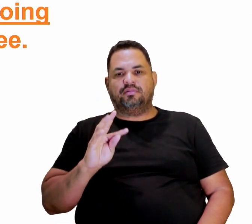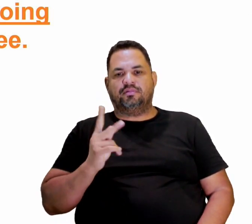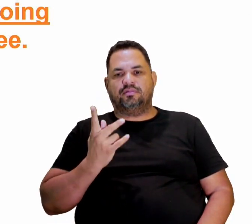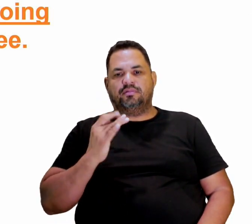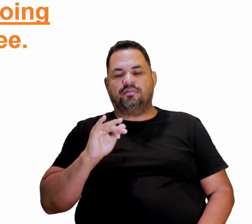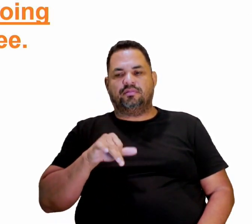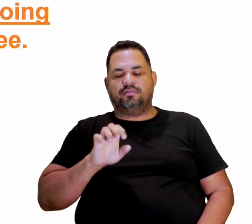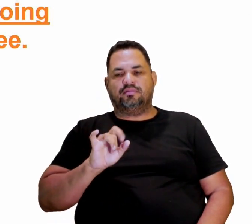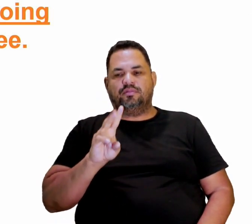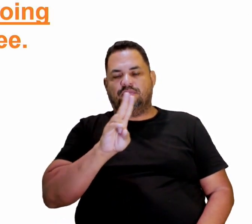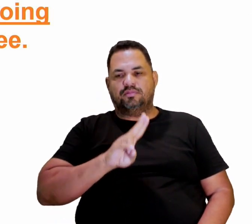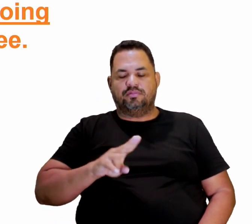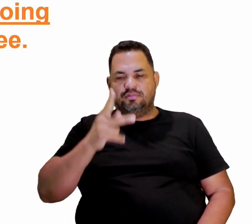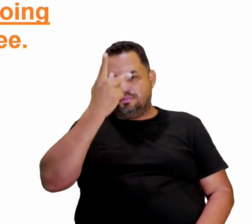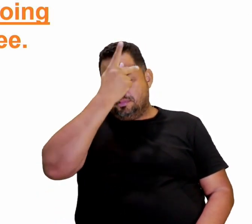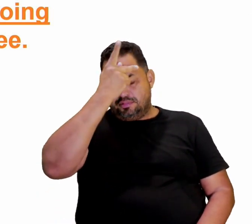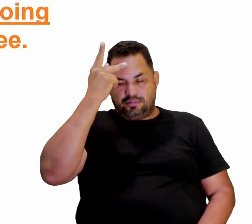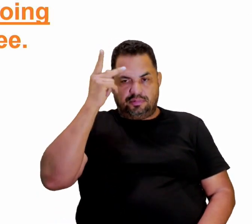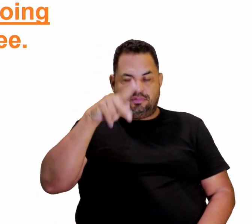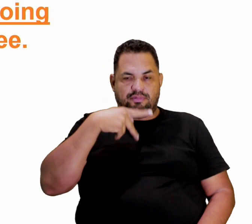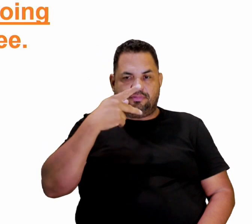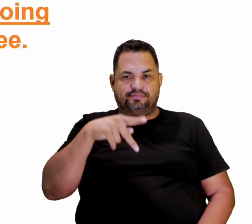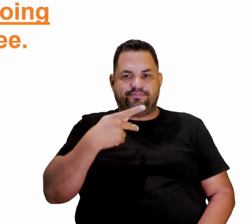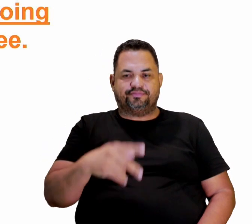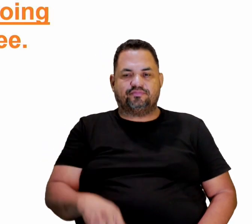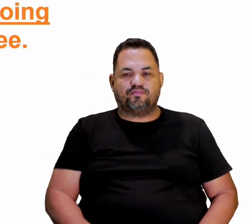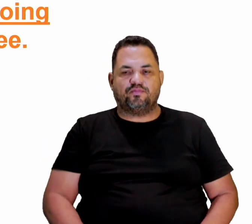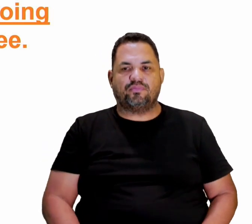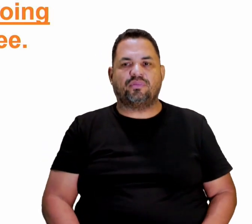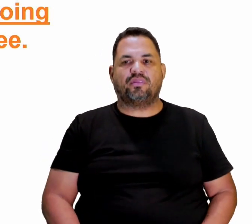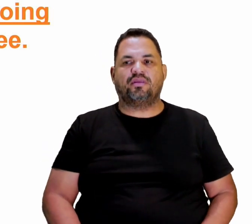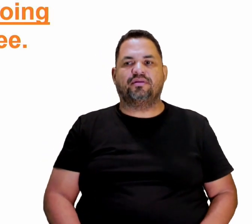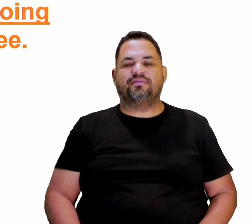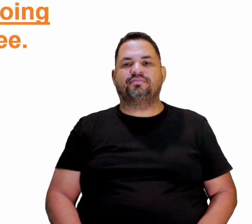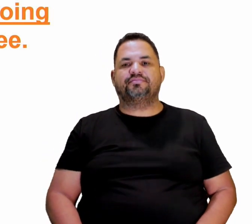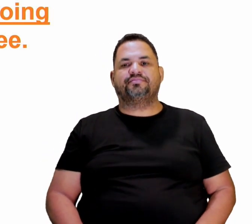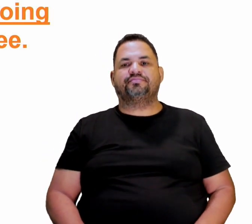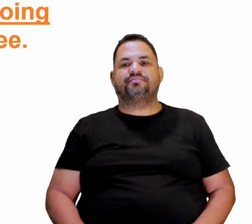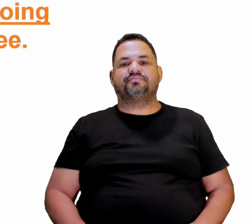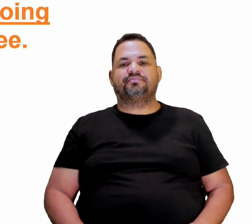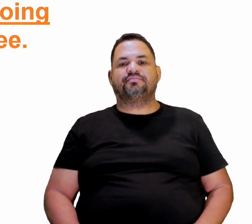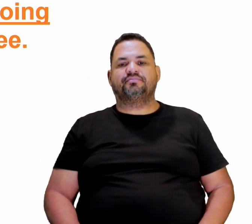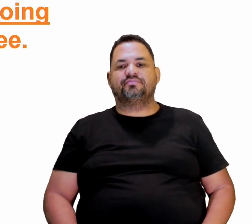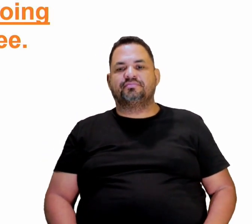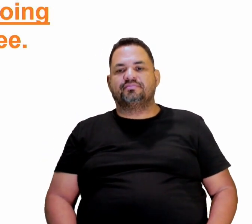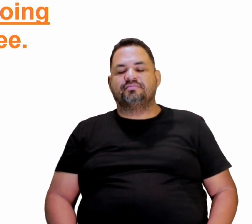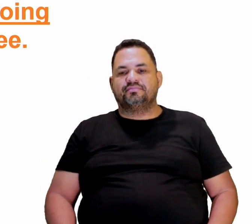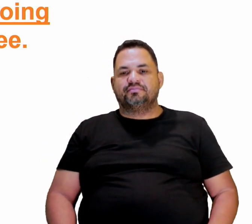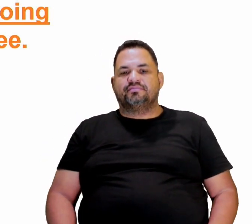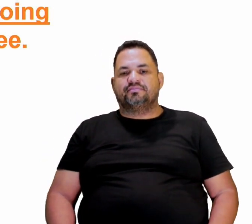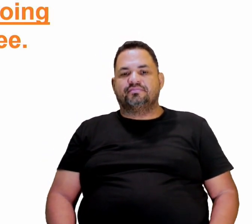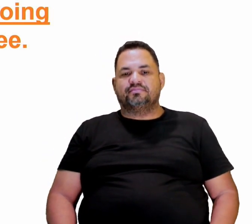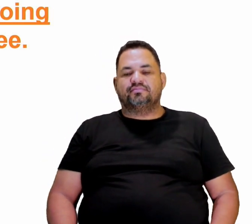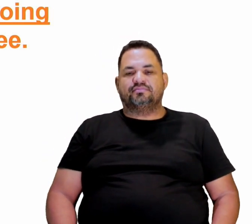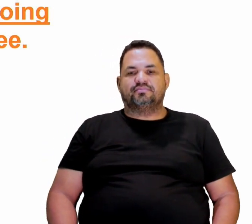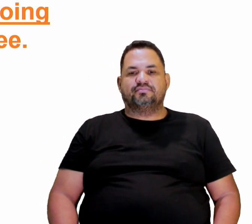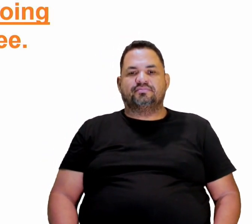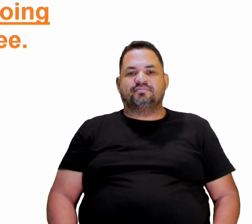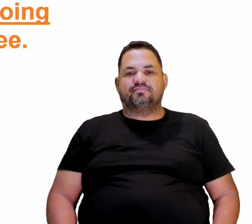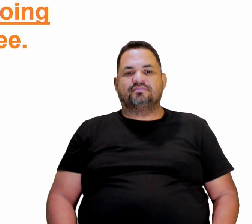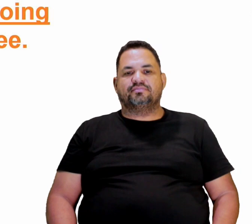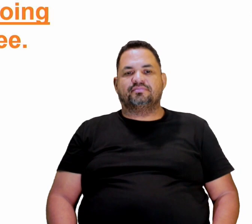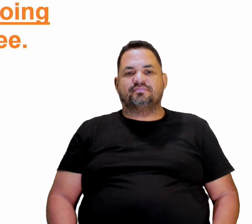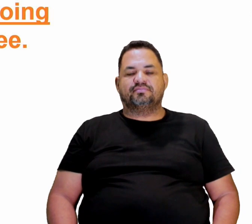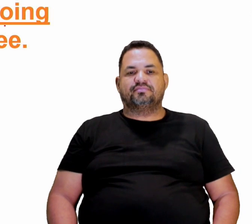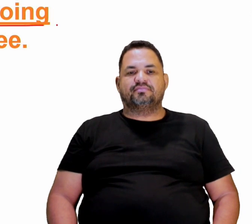é usado para pessoas então estamos falando desses bugs aqui desses insetos então eles os